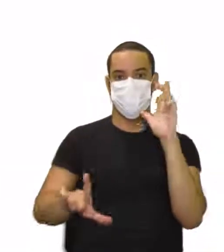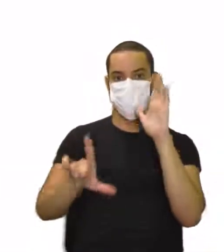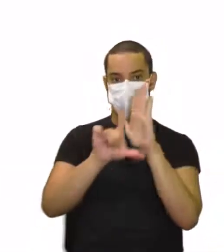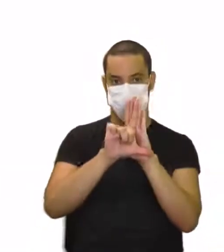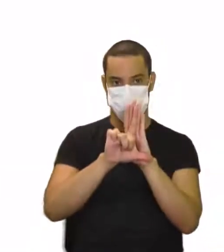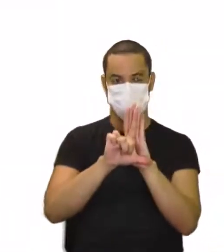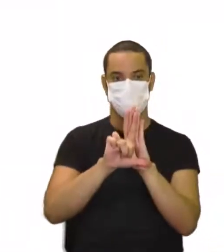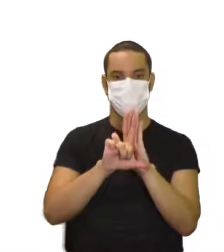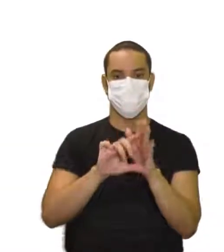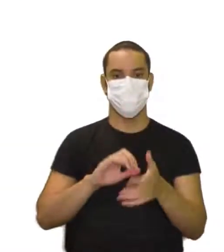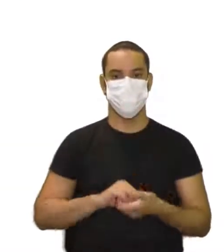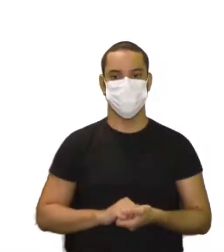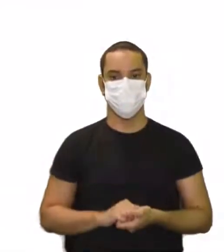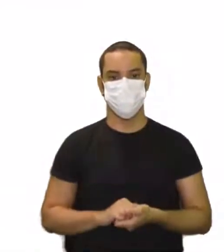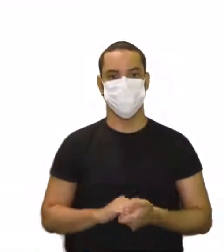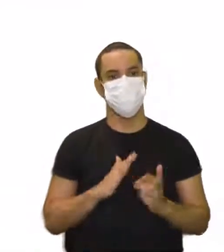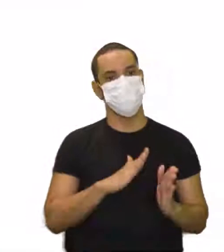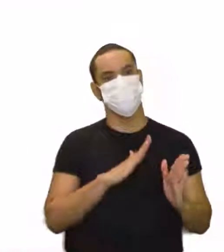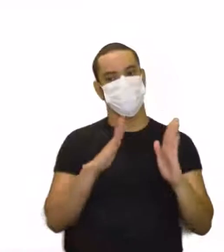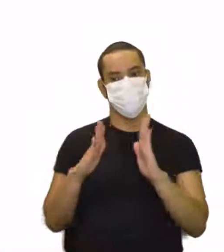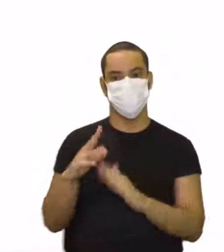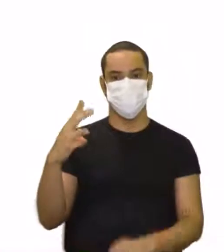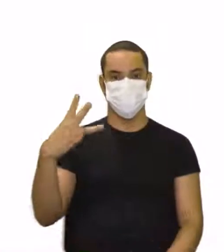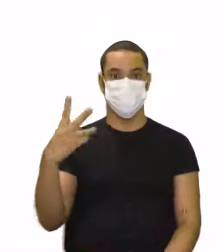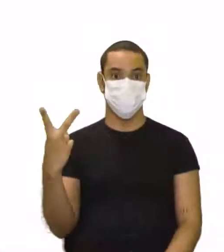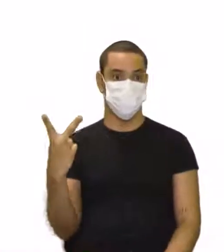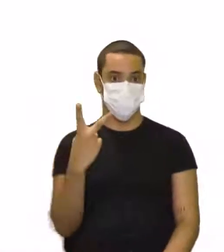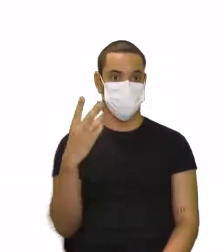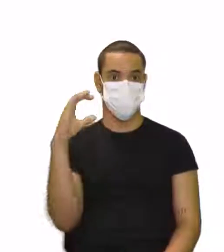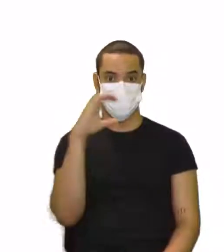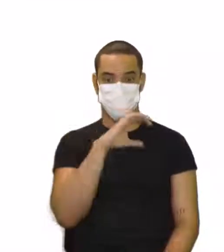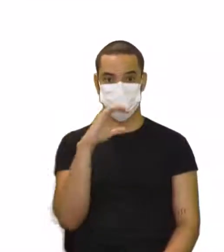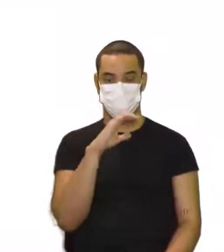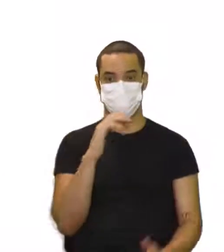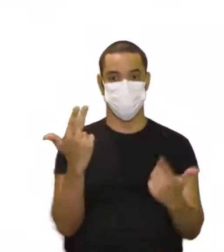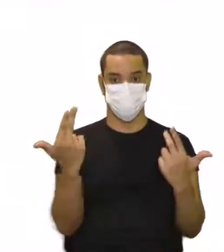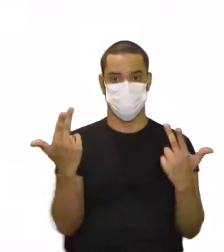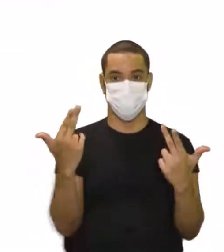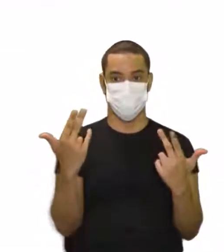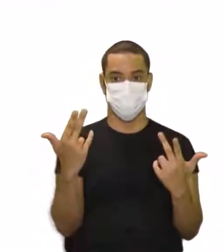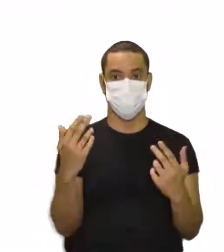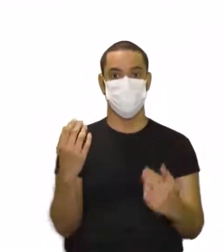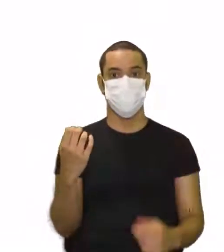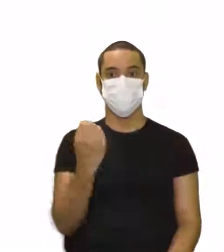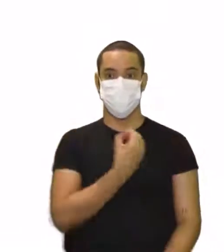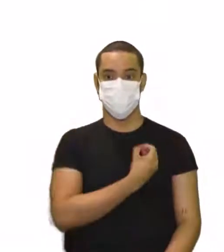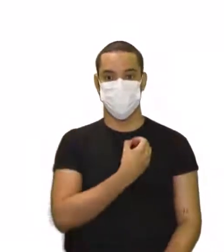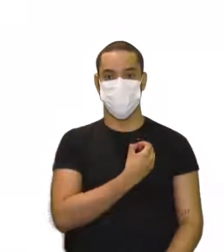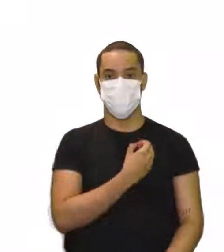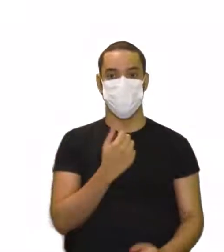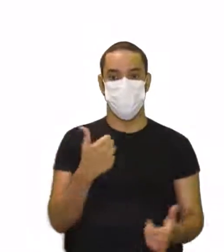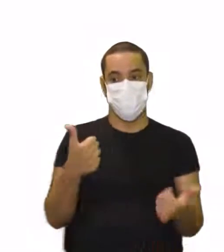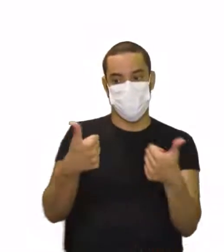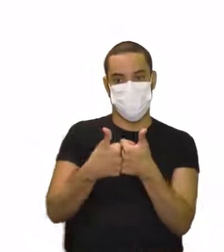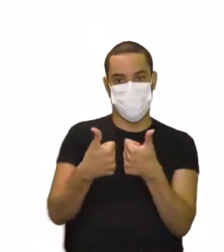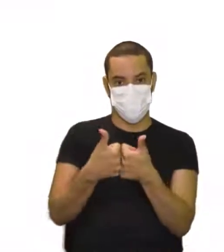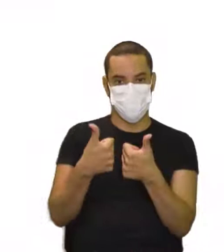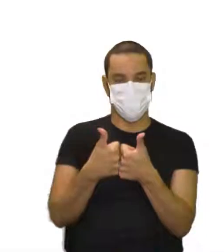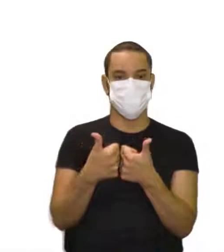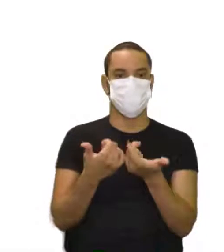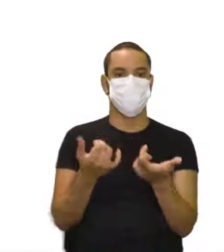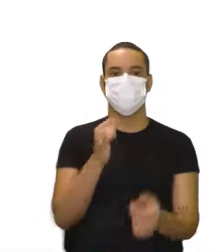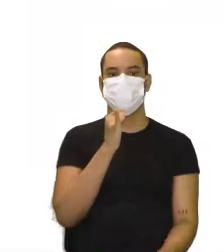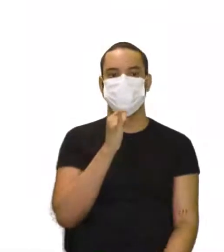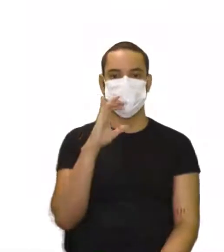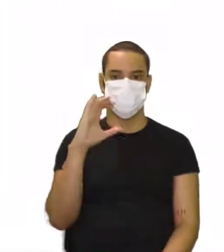Galileu, né? Caso 3, as duas são velocidades de mesmo sentido com valores próximos a C. Por